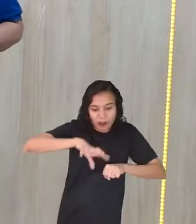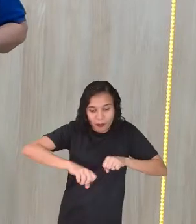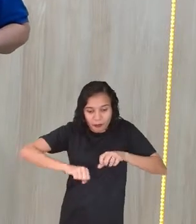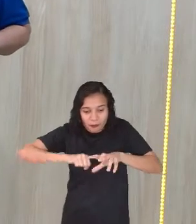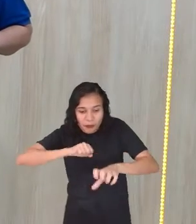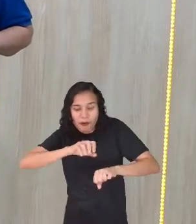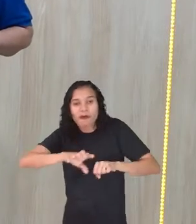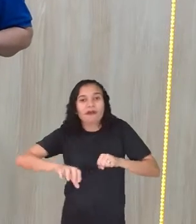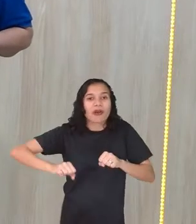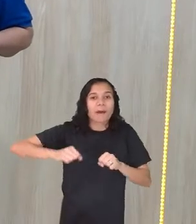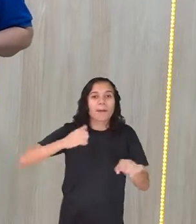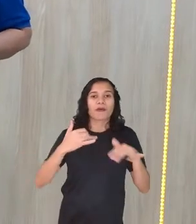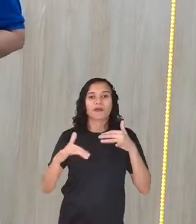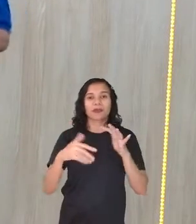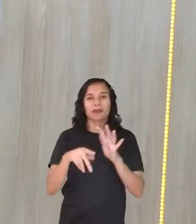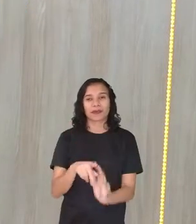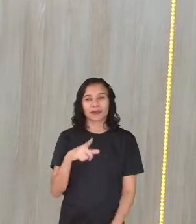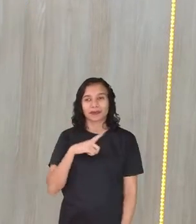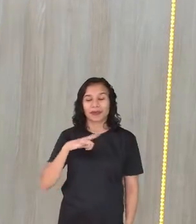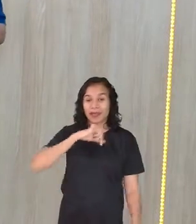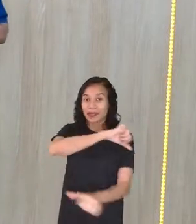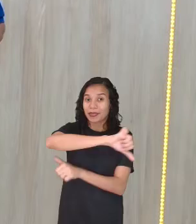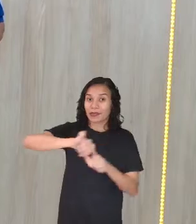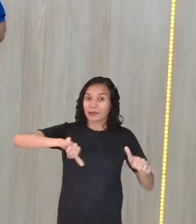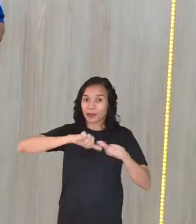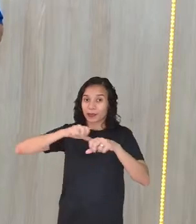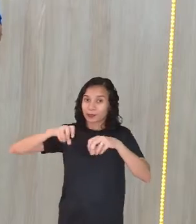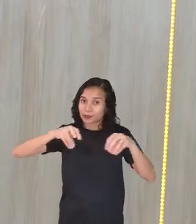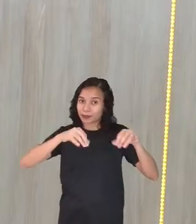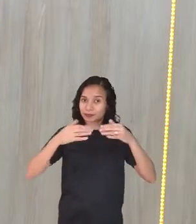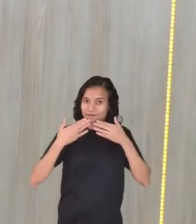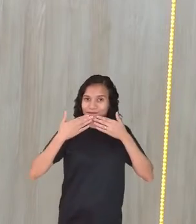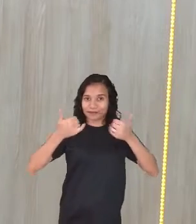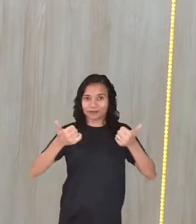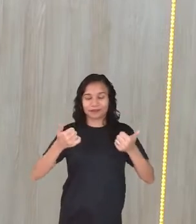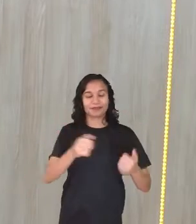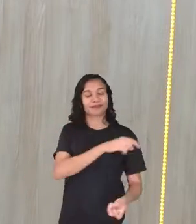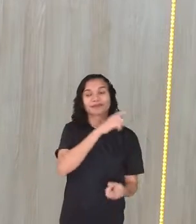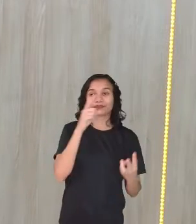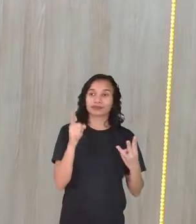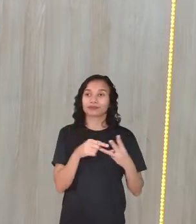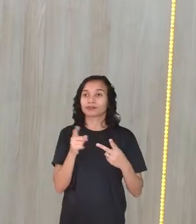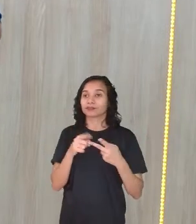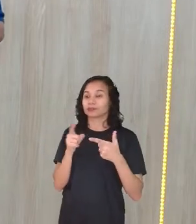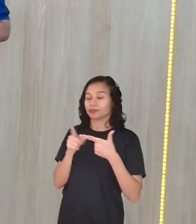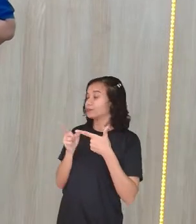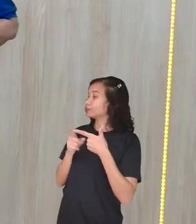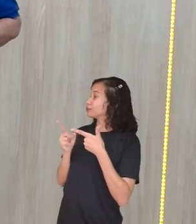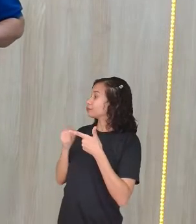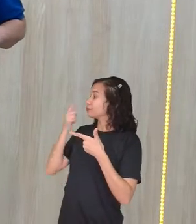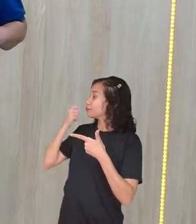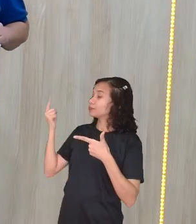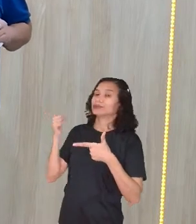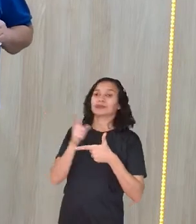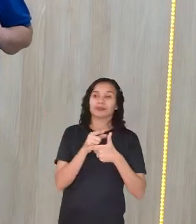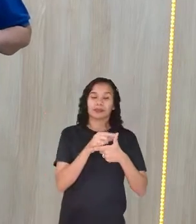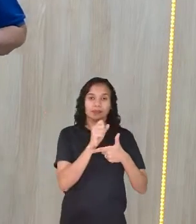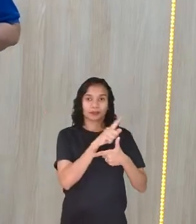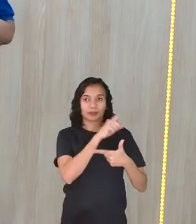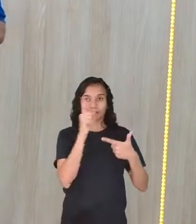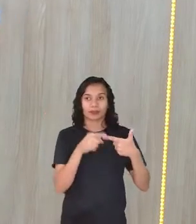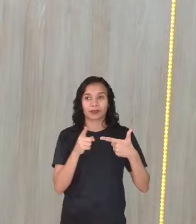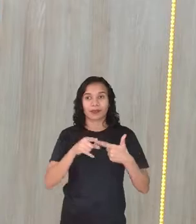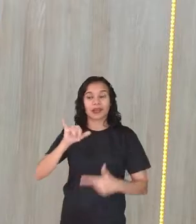elas vão se locomovendo lá no solo, tornando o solo arado. Vamos ver o próximo. Agora estamos diante